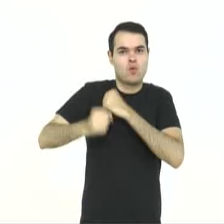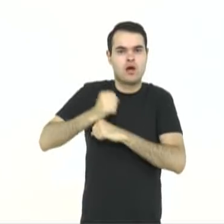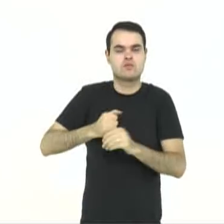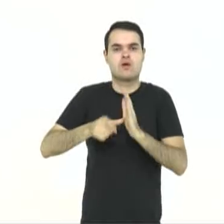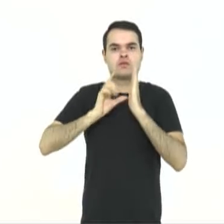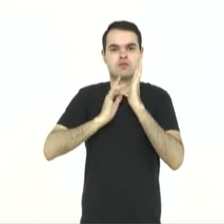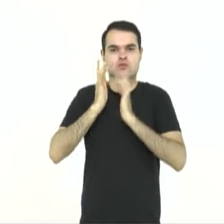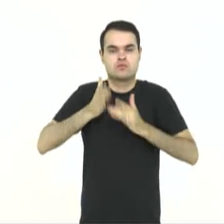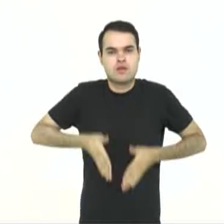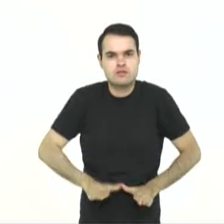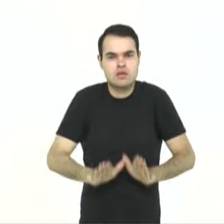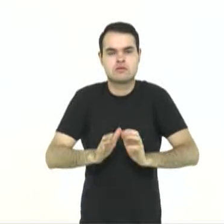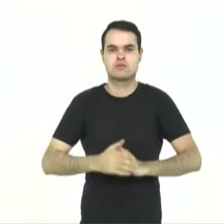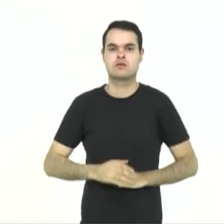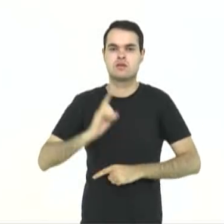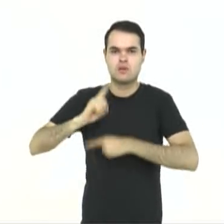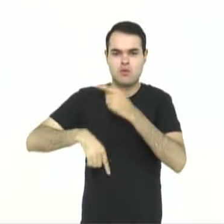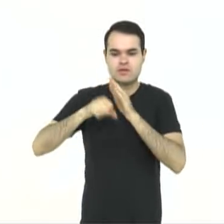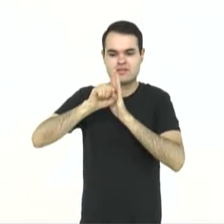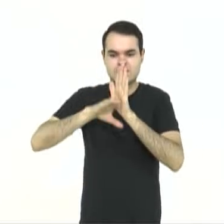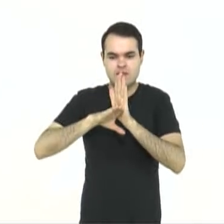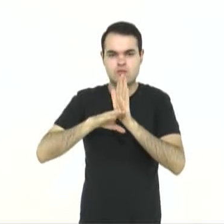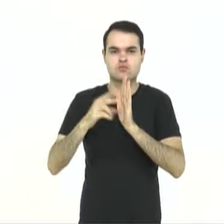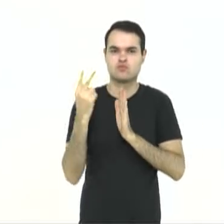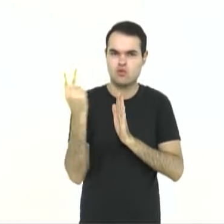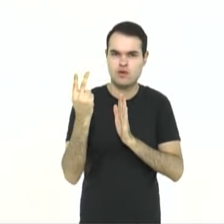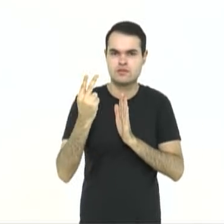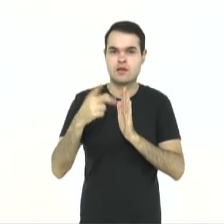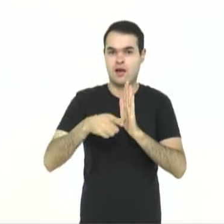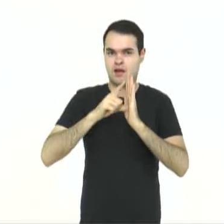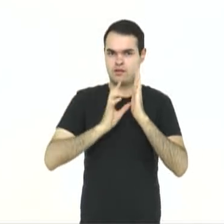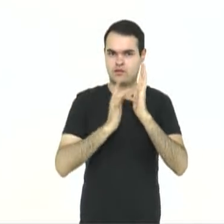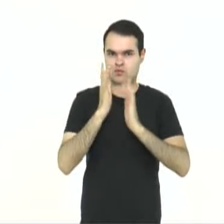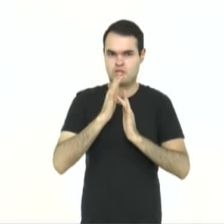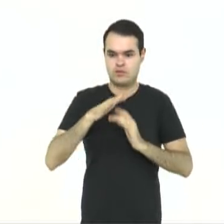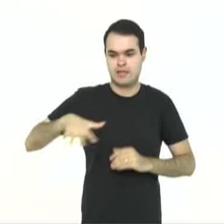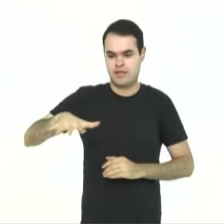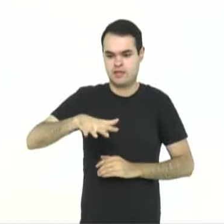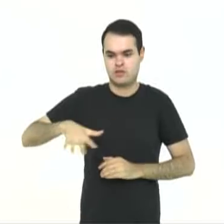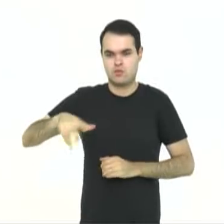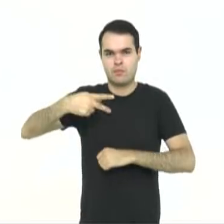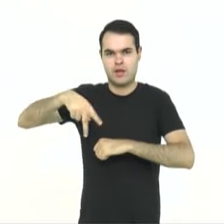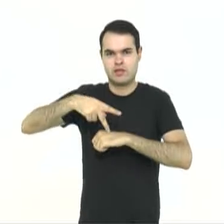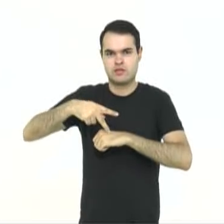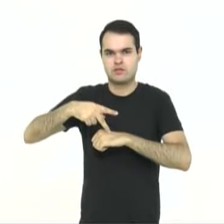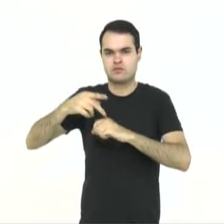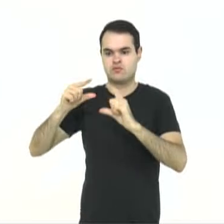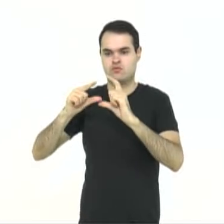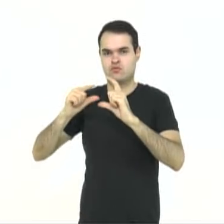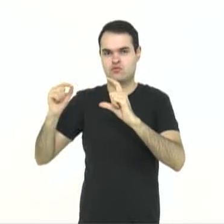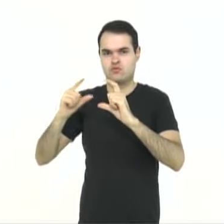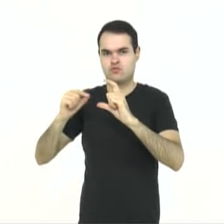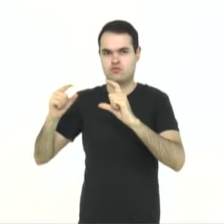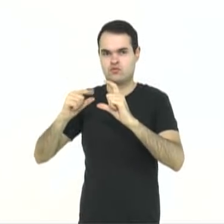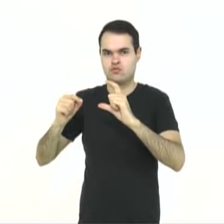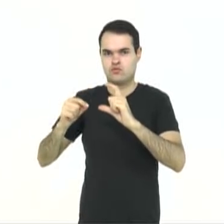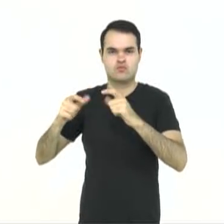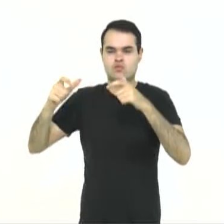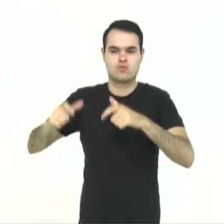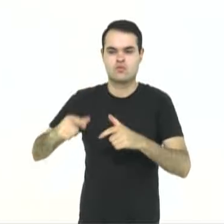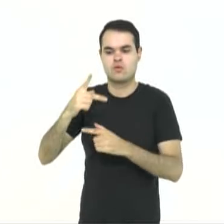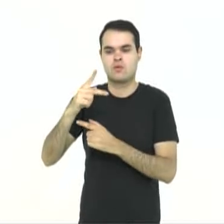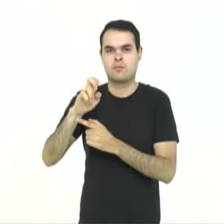Muitos anos depois, no século II a.C., em uma região na Turquia chamada de Pérgamo, foi